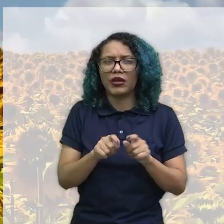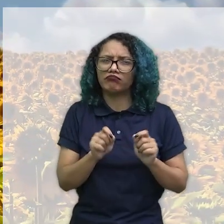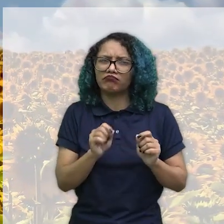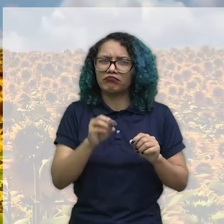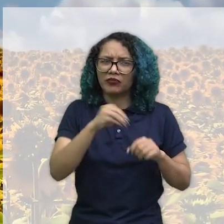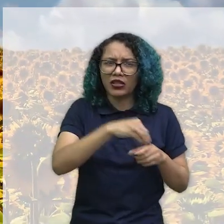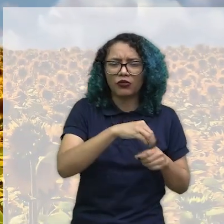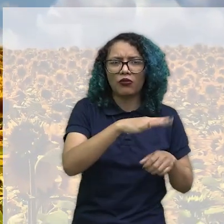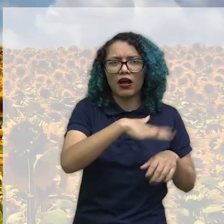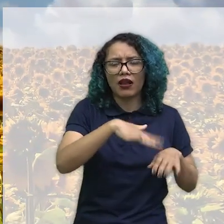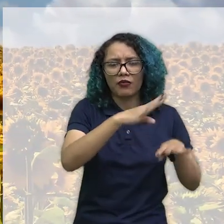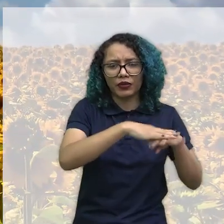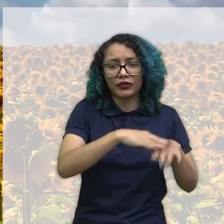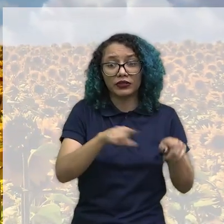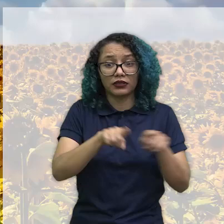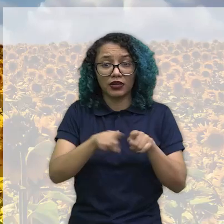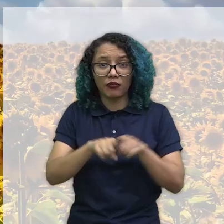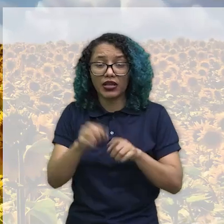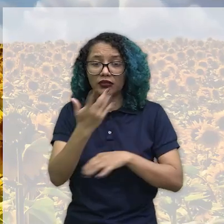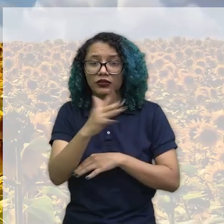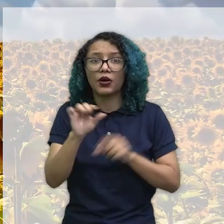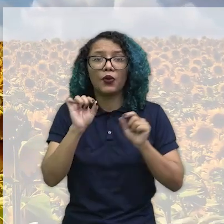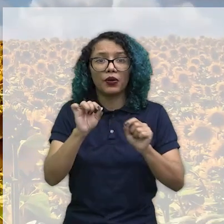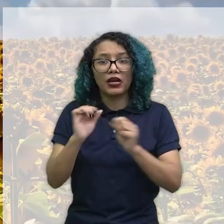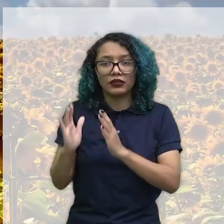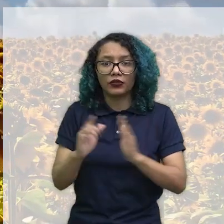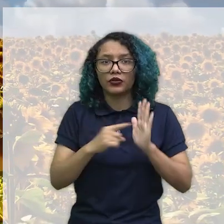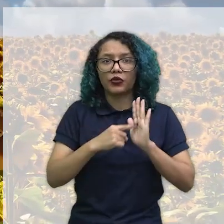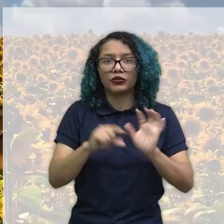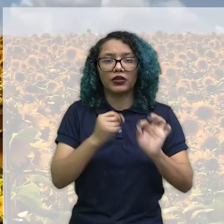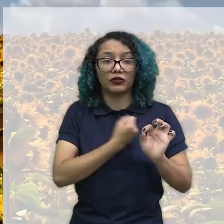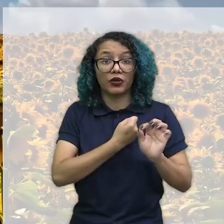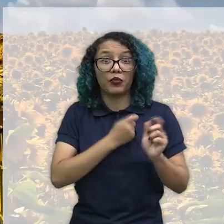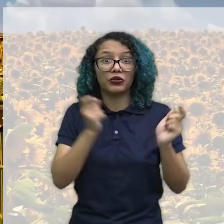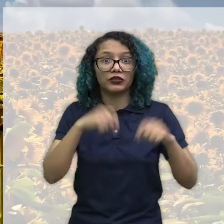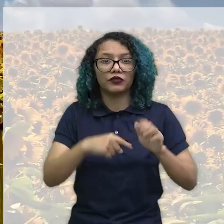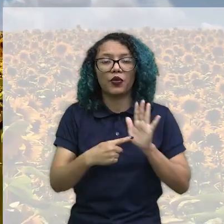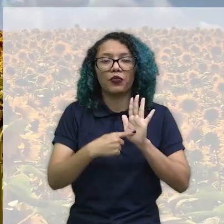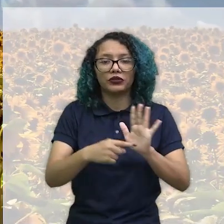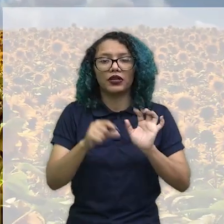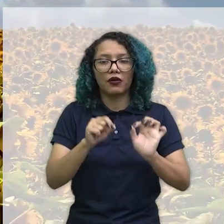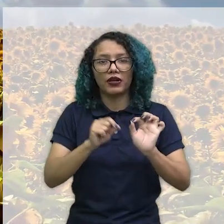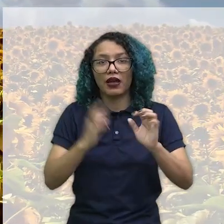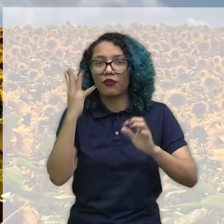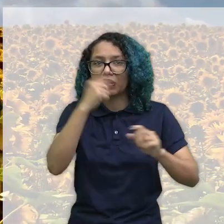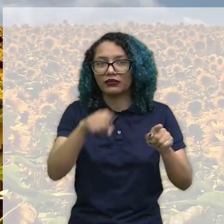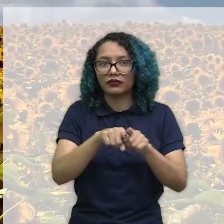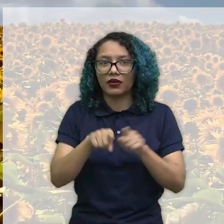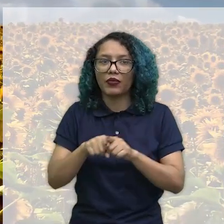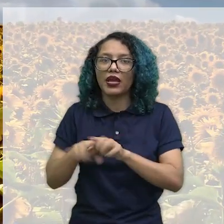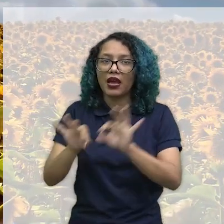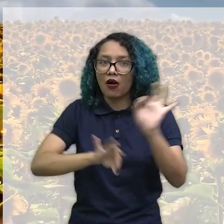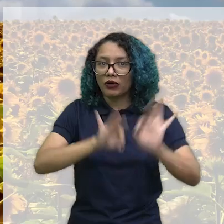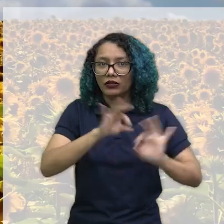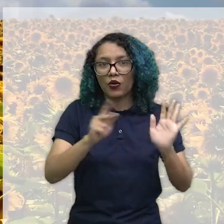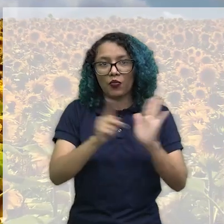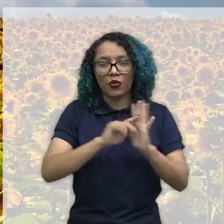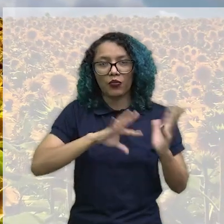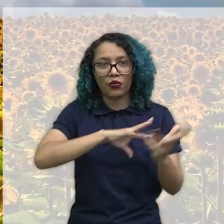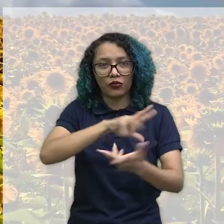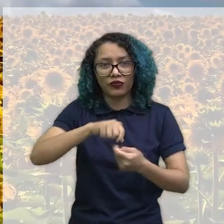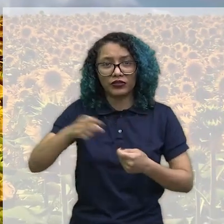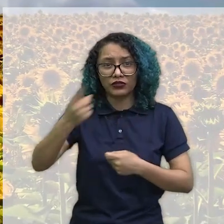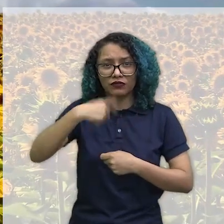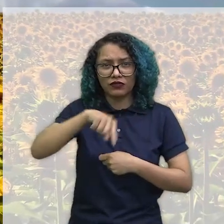a sequência de Fibonacci nos mostra como os números podem revelar a beleza e a ordem do universo. E você, onde